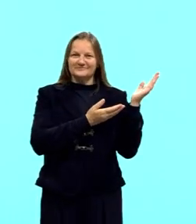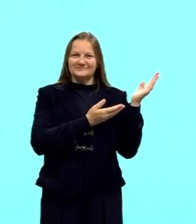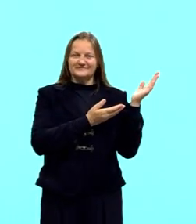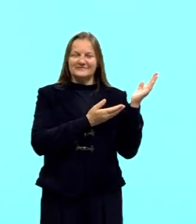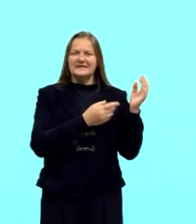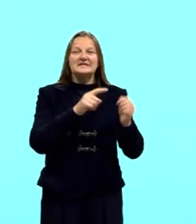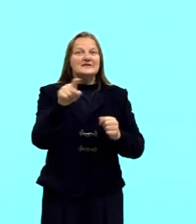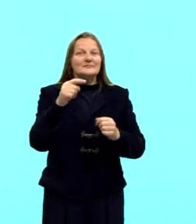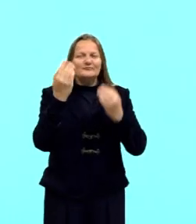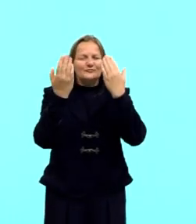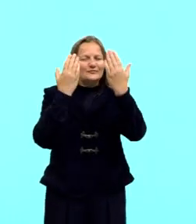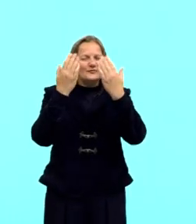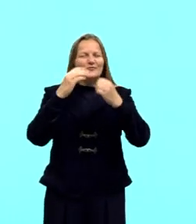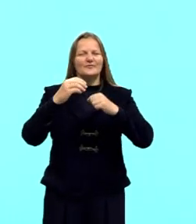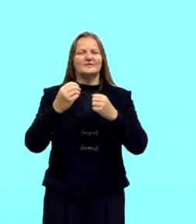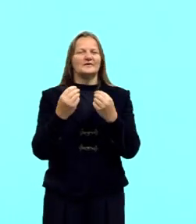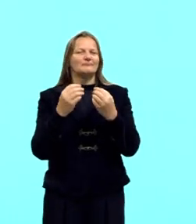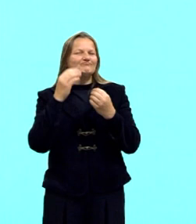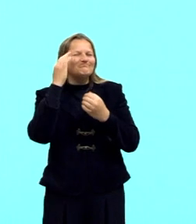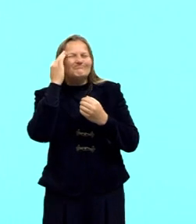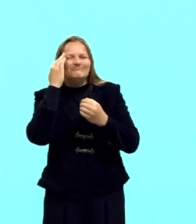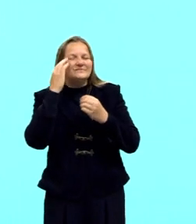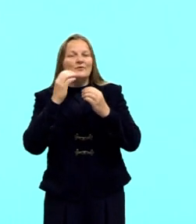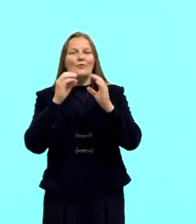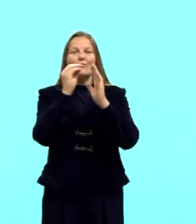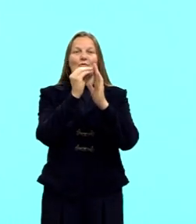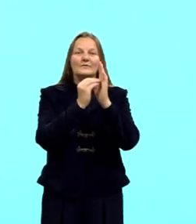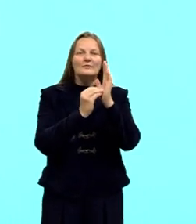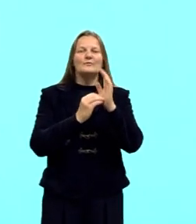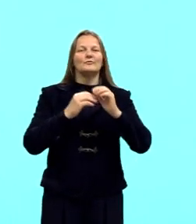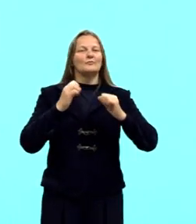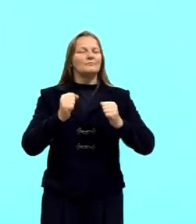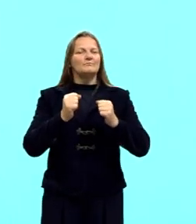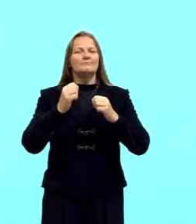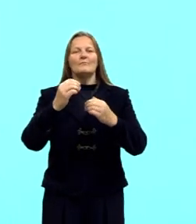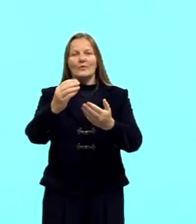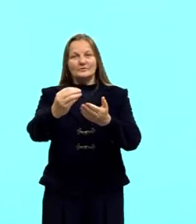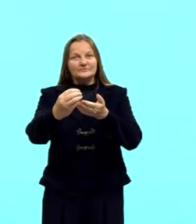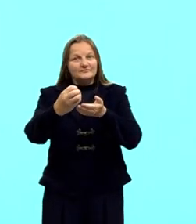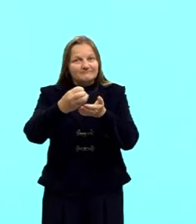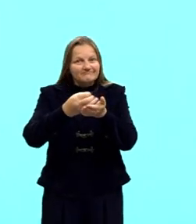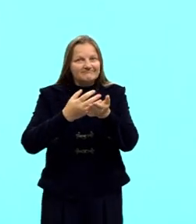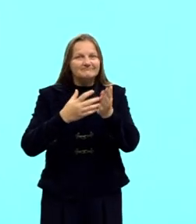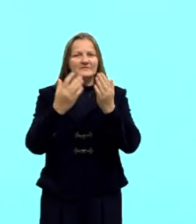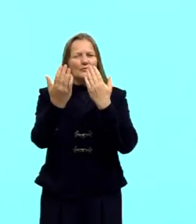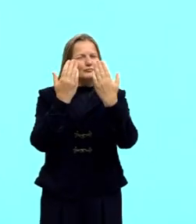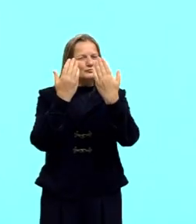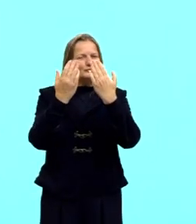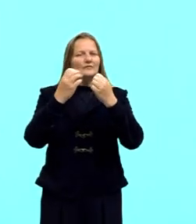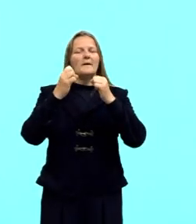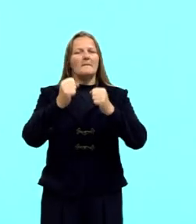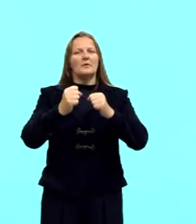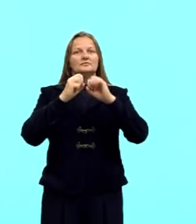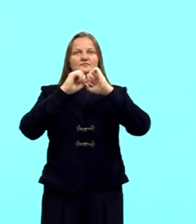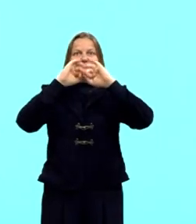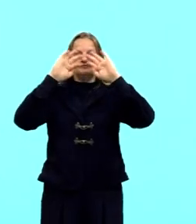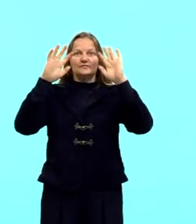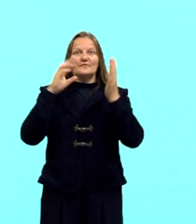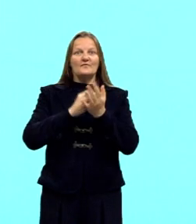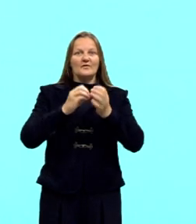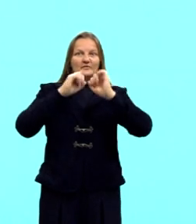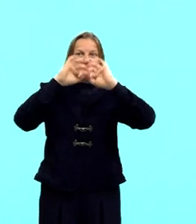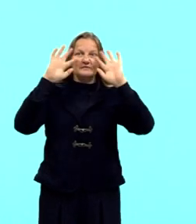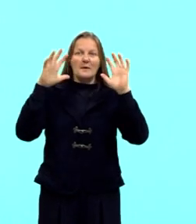entendeu uma matéria tu TVI alguma algum não entendimento né alguma não clareza sobre a a